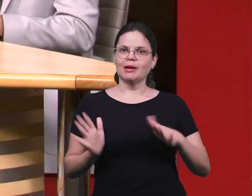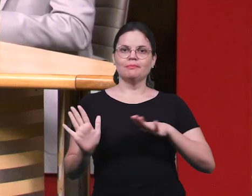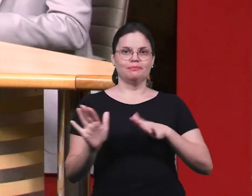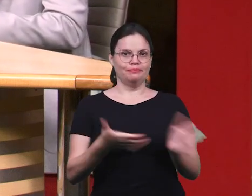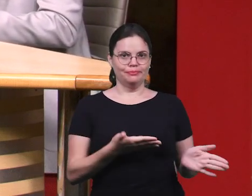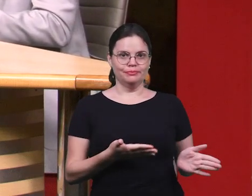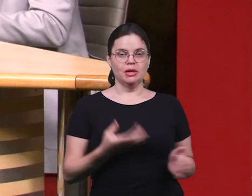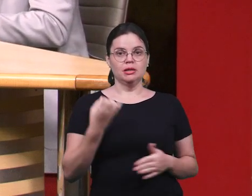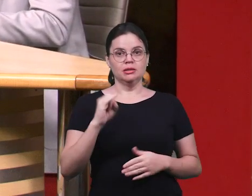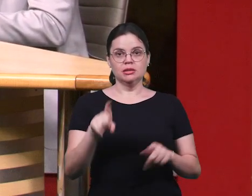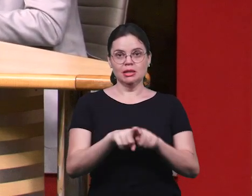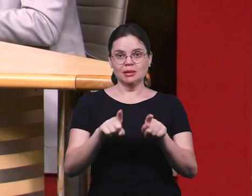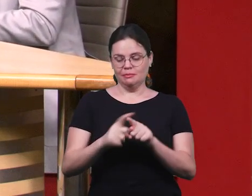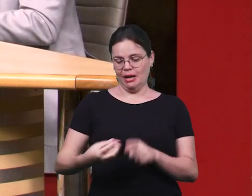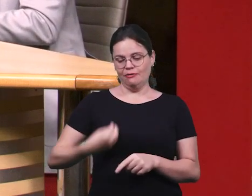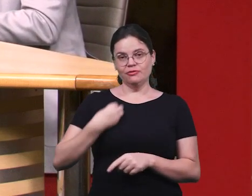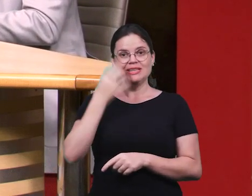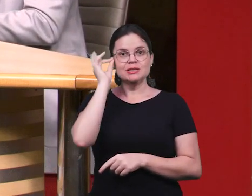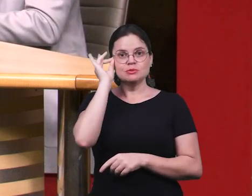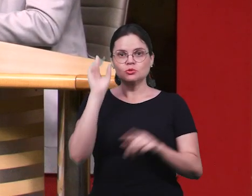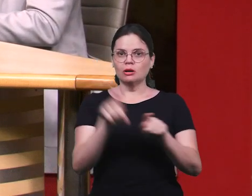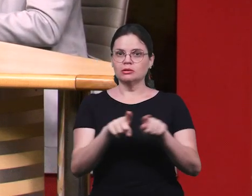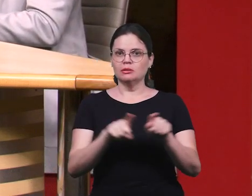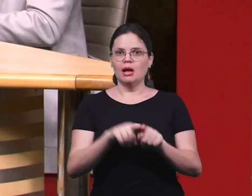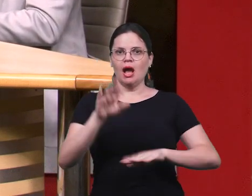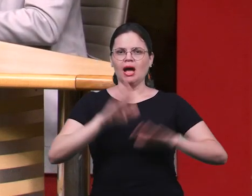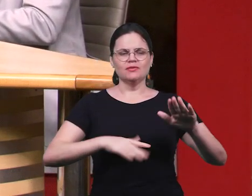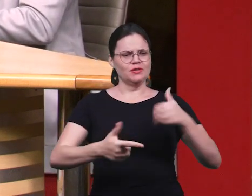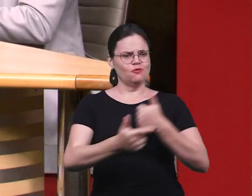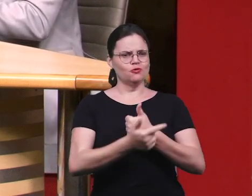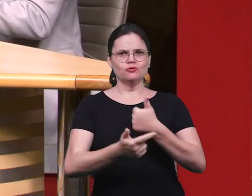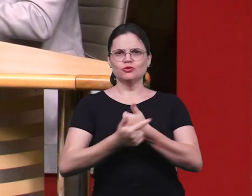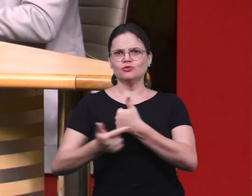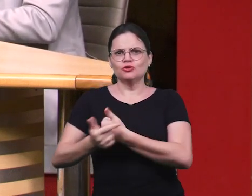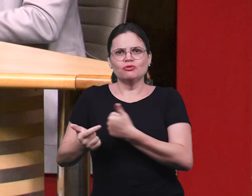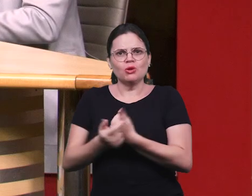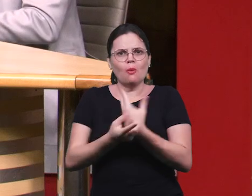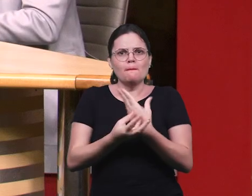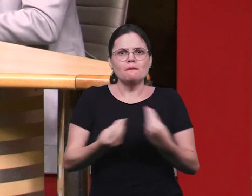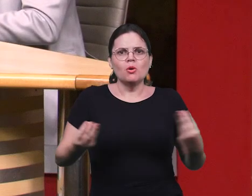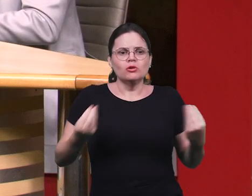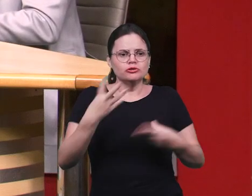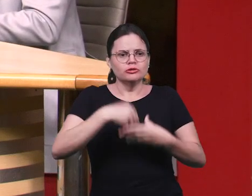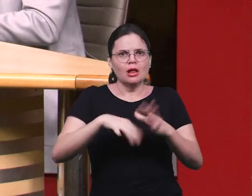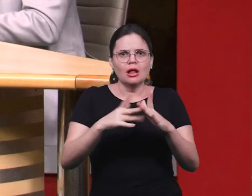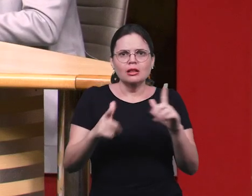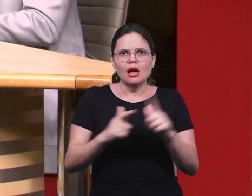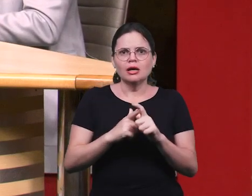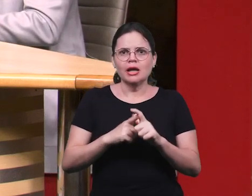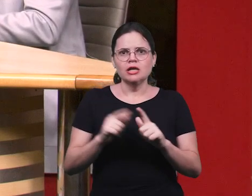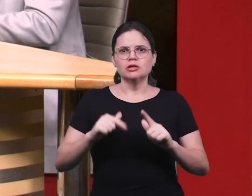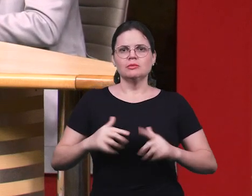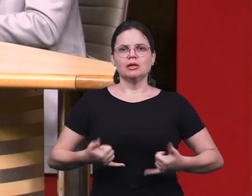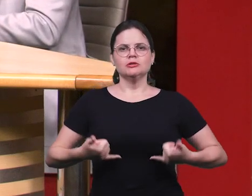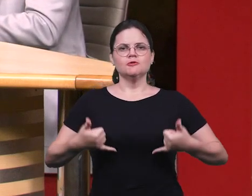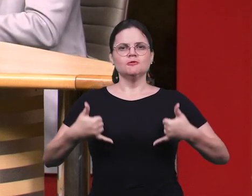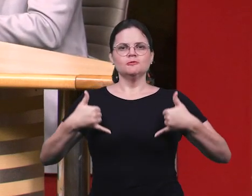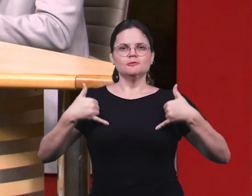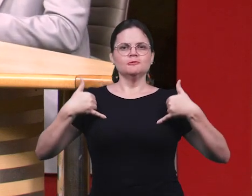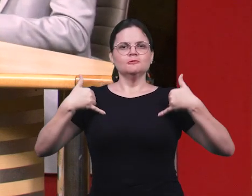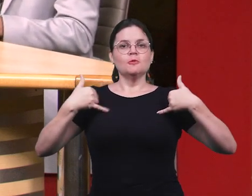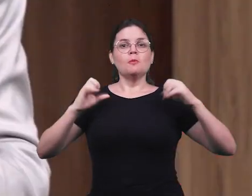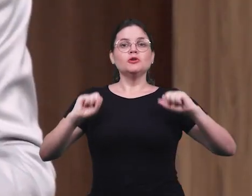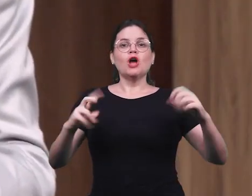você cresce espiritualmente e não tem estrutura para isso, o risco de uma queda, como acontece aqui, é muito grande. De uma